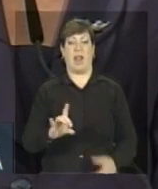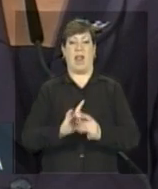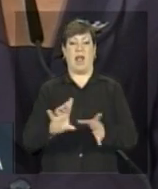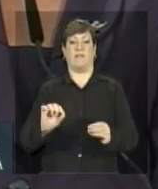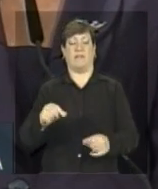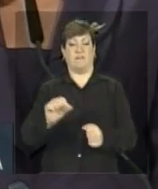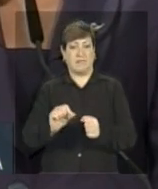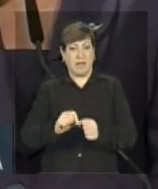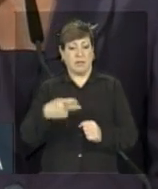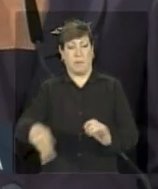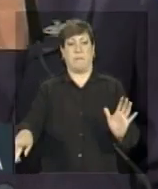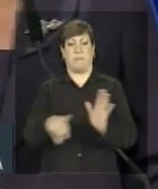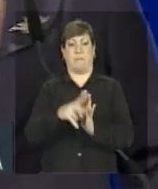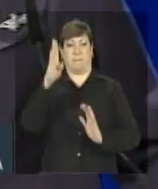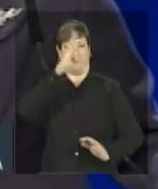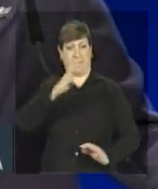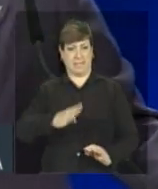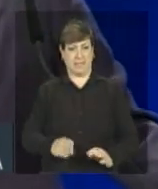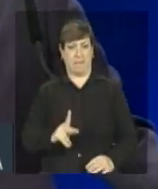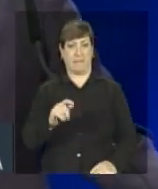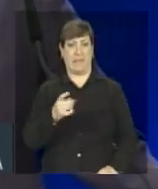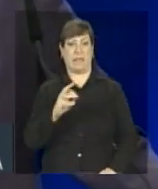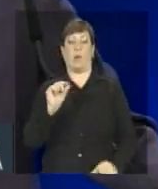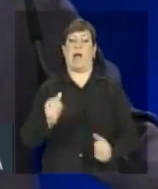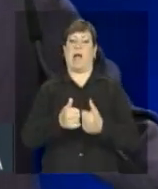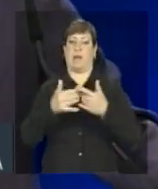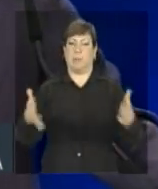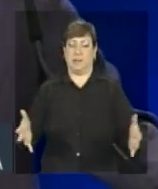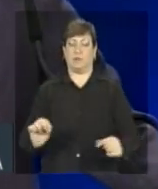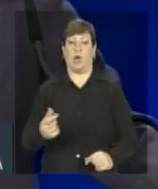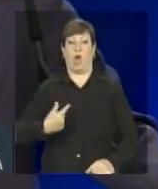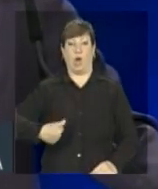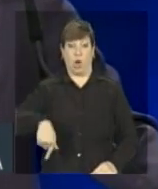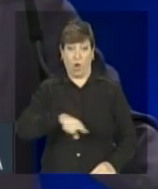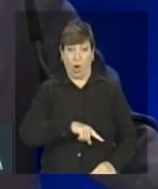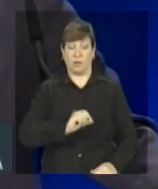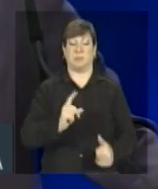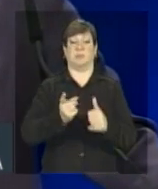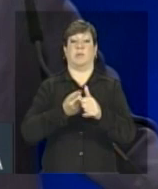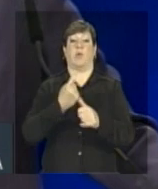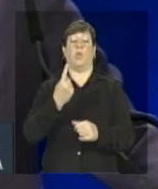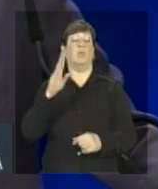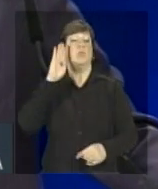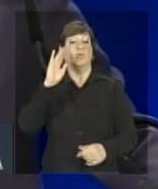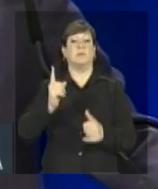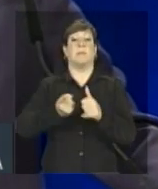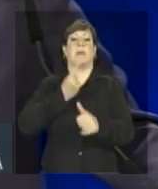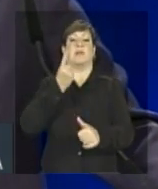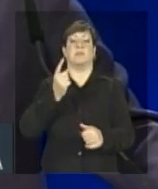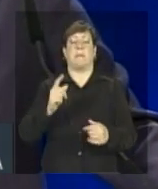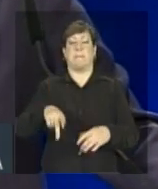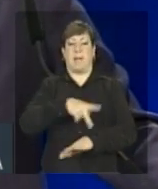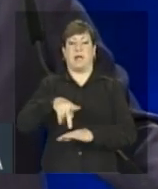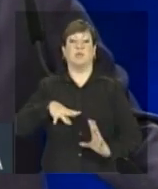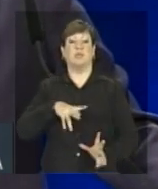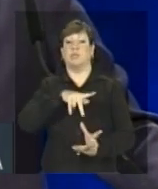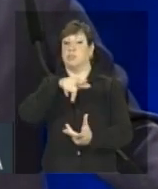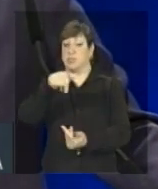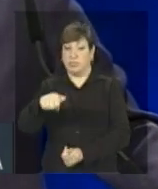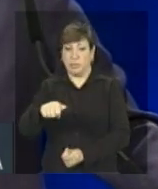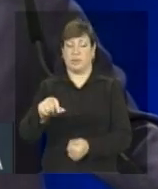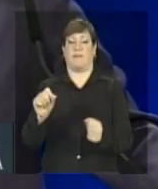com padrões abertos. Fomos um dos primeiros países do mundo a adotar